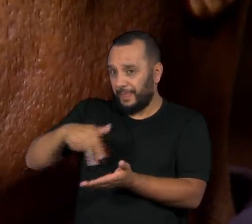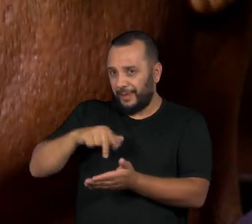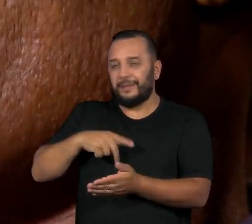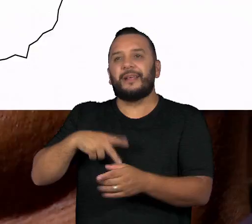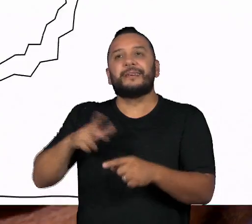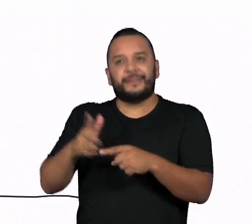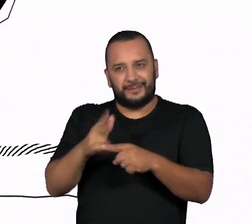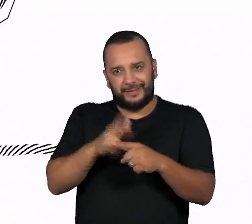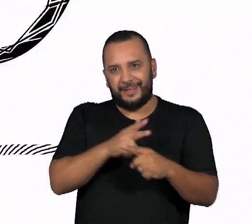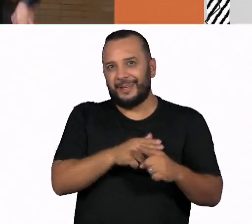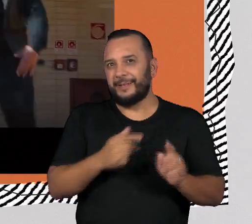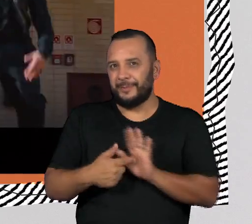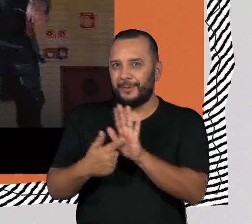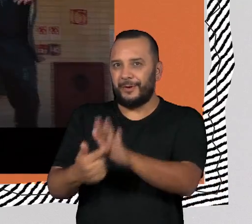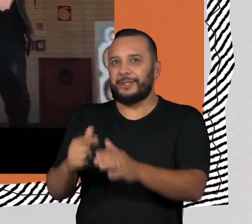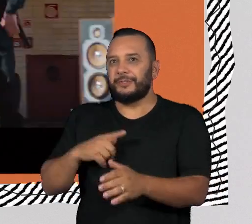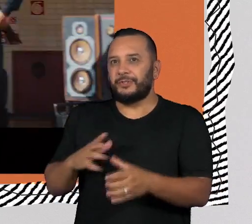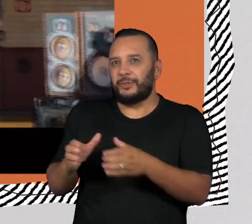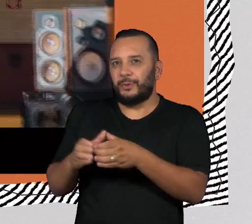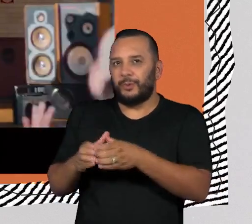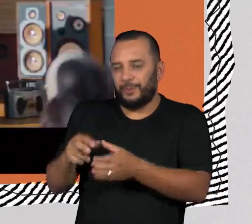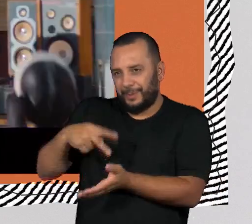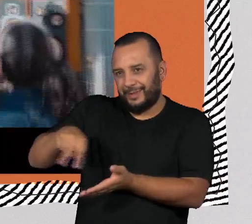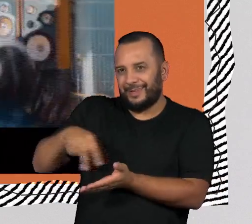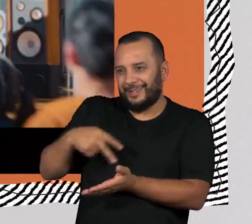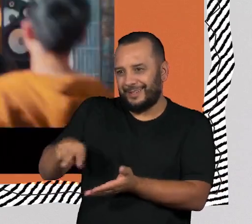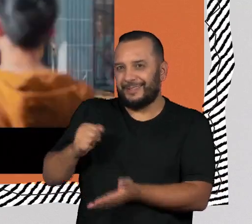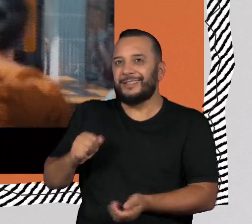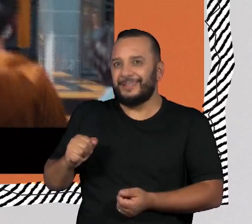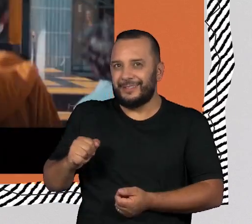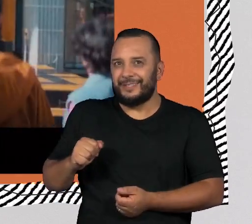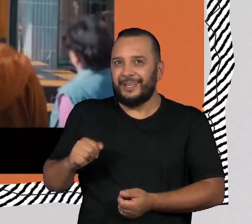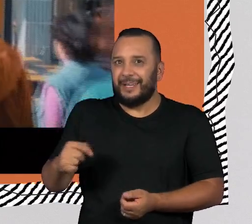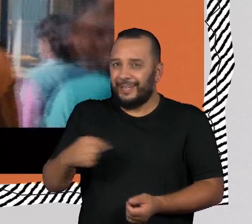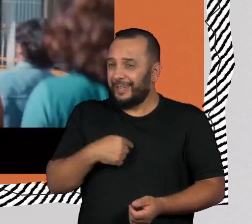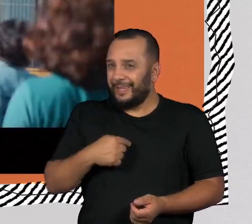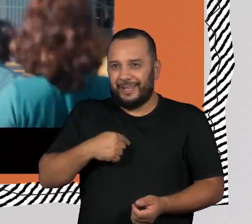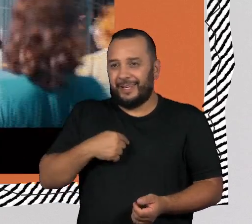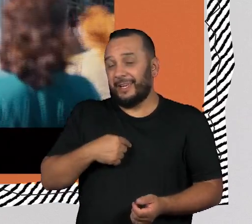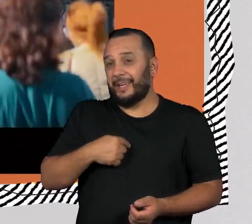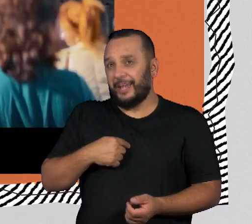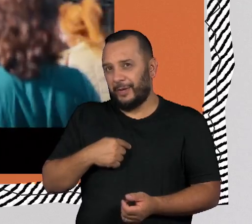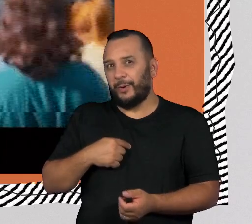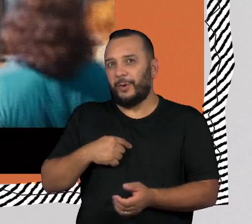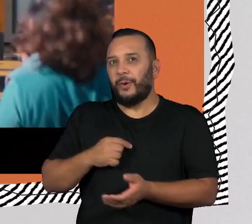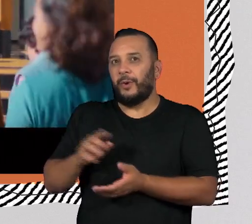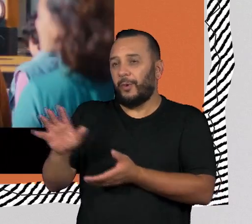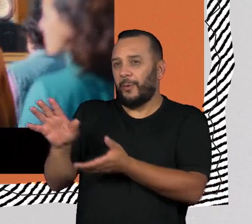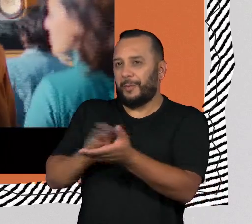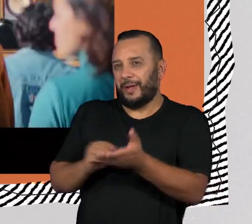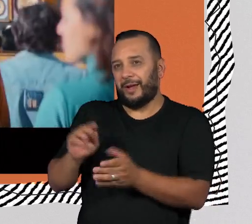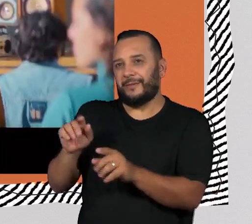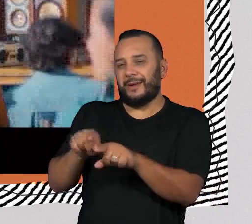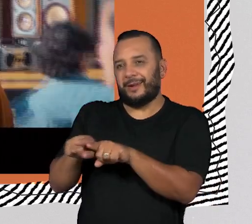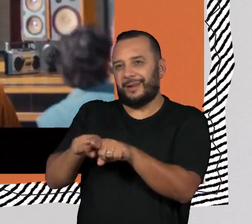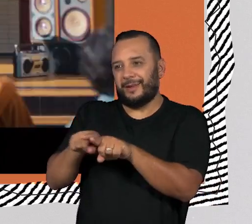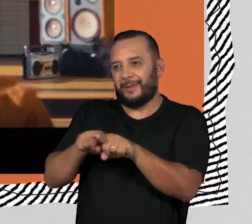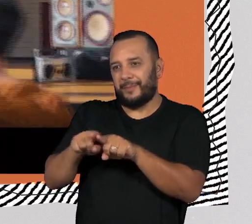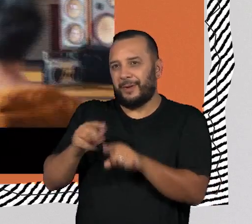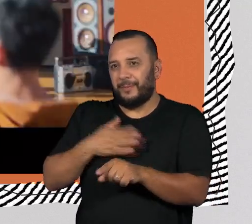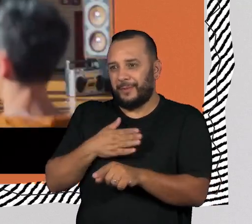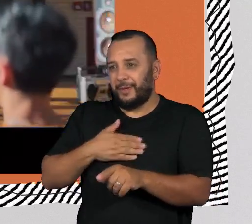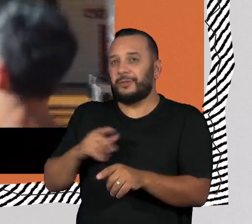série, né? A gente tinha um grupinho de dança. Era uma cópia meio Hellis dos meus irmãos, que os meus irmãos tinham um grupo de